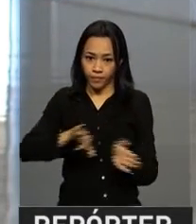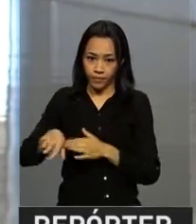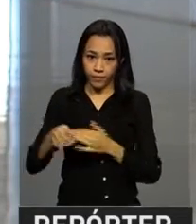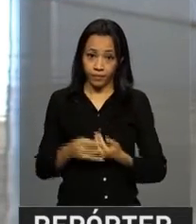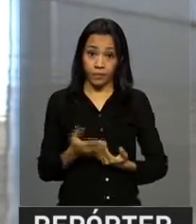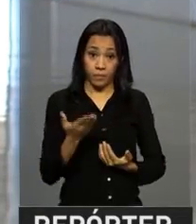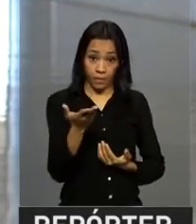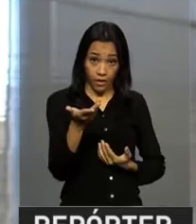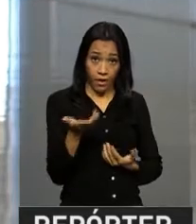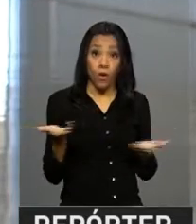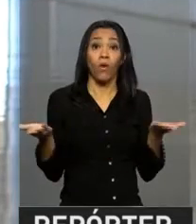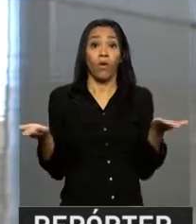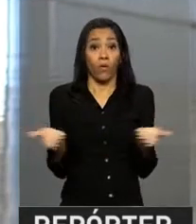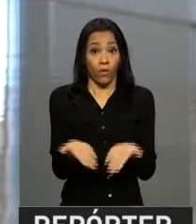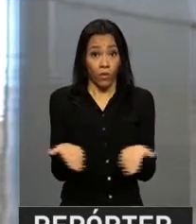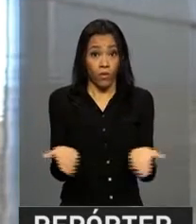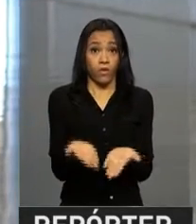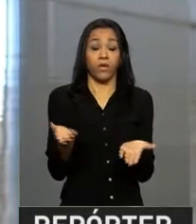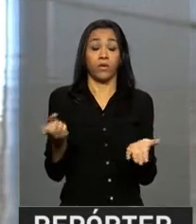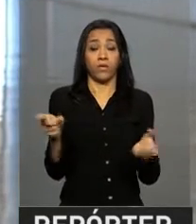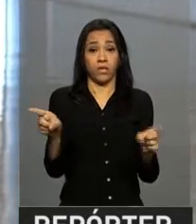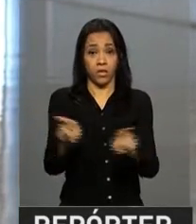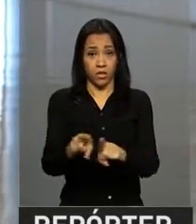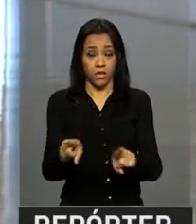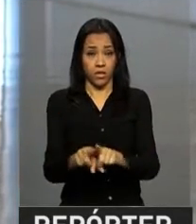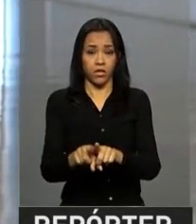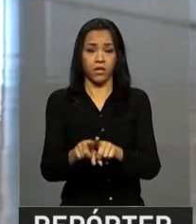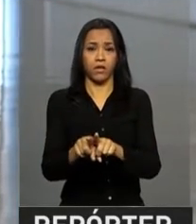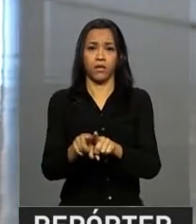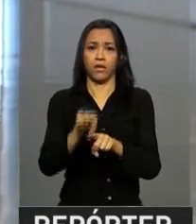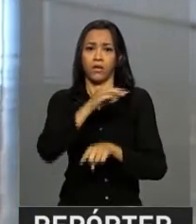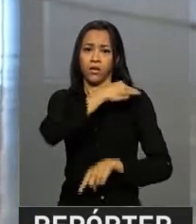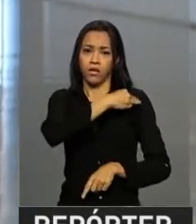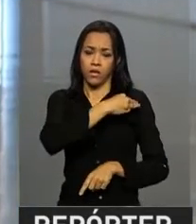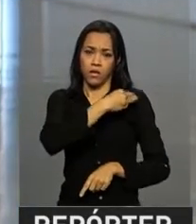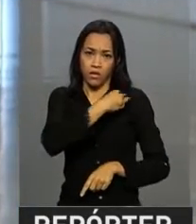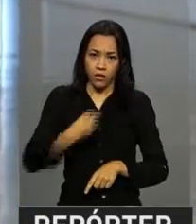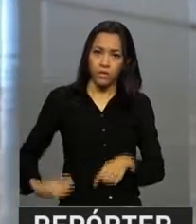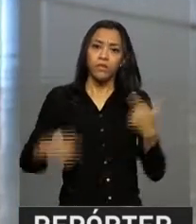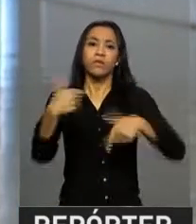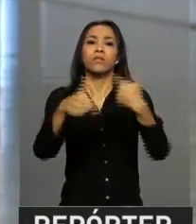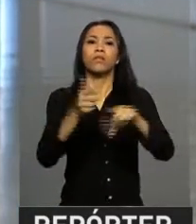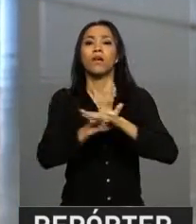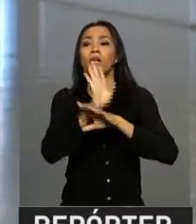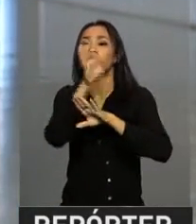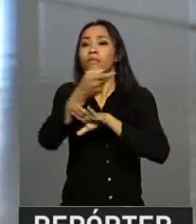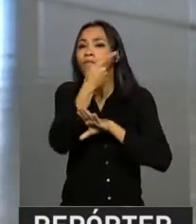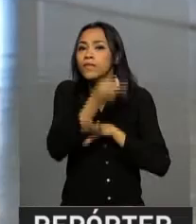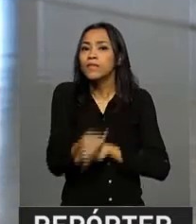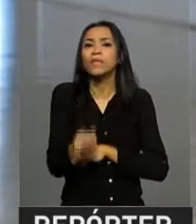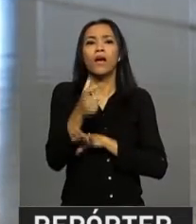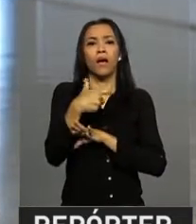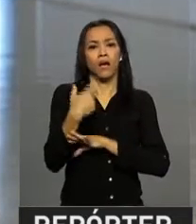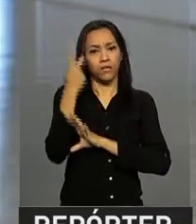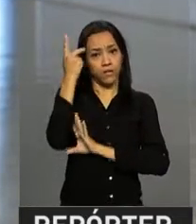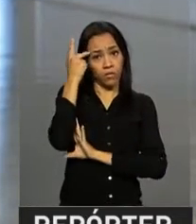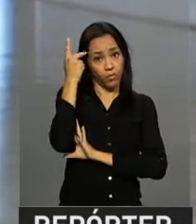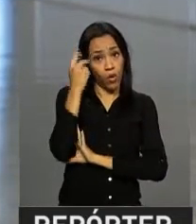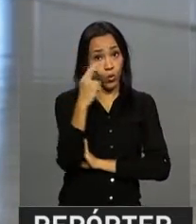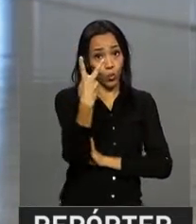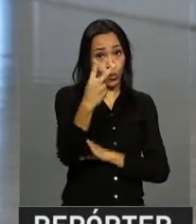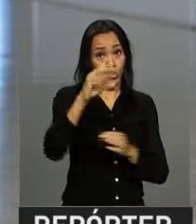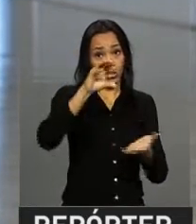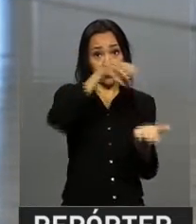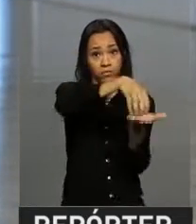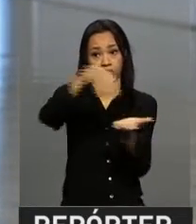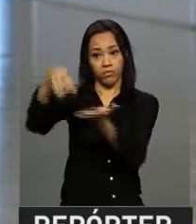Olha, e hoje também o ministro do Trabalho, Ronaldo Nogueira, visita em São Paulo a sede de duas centrais sindicais.